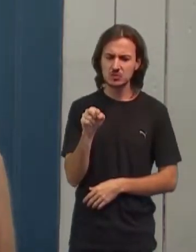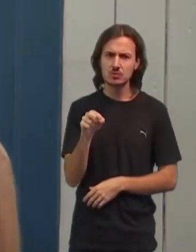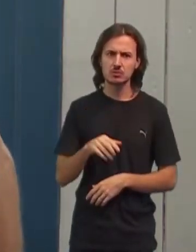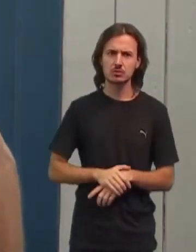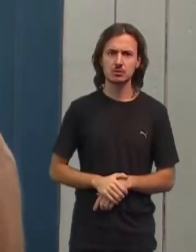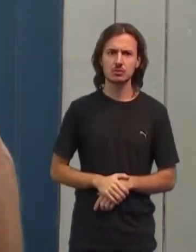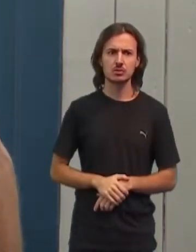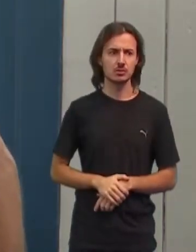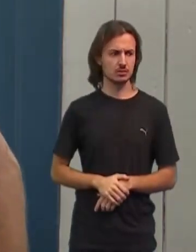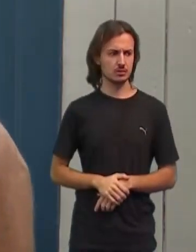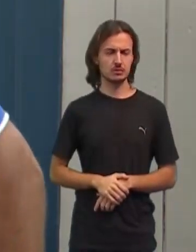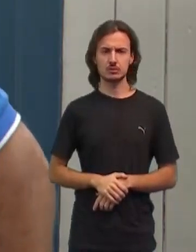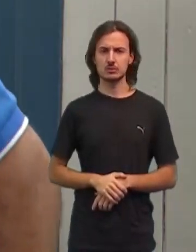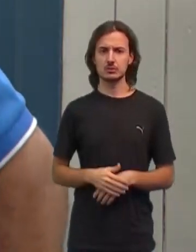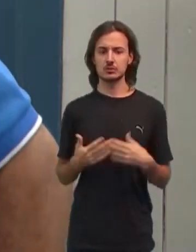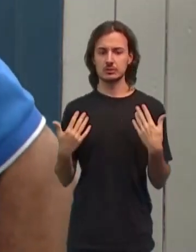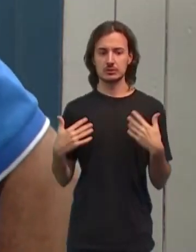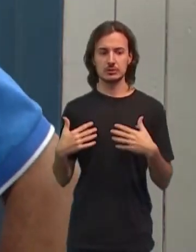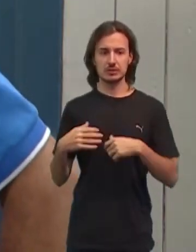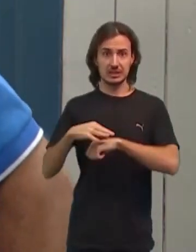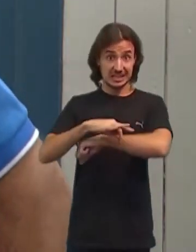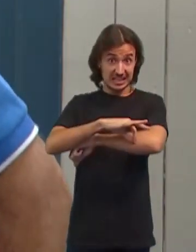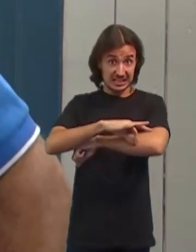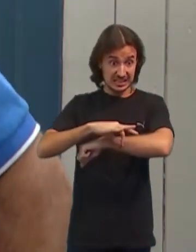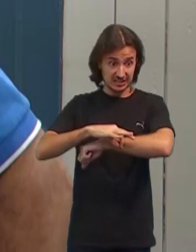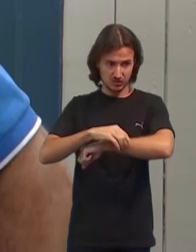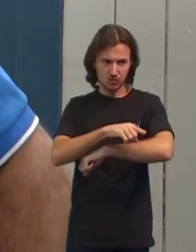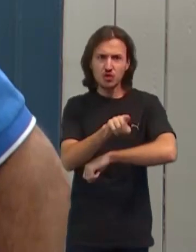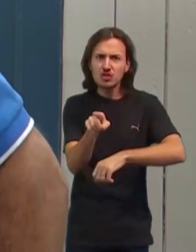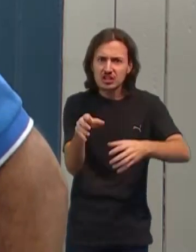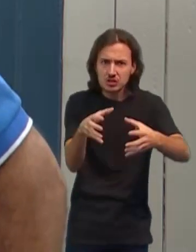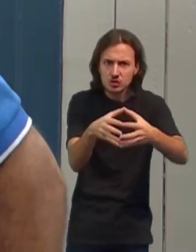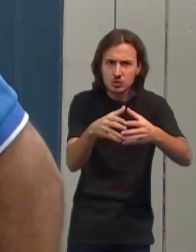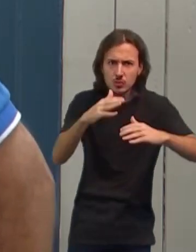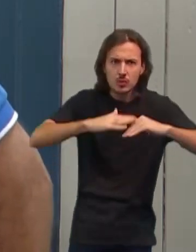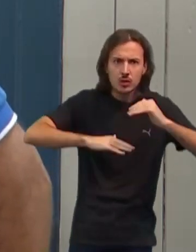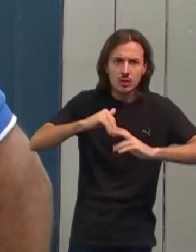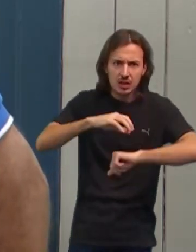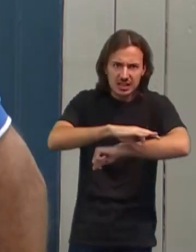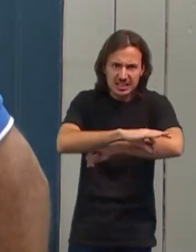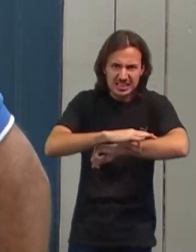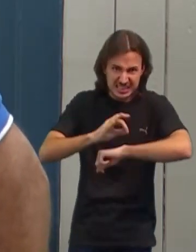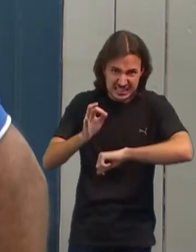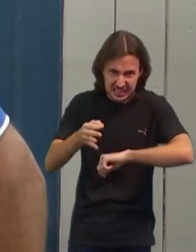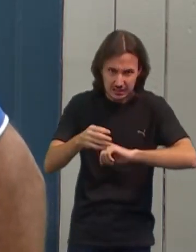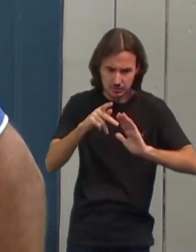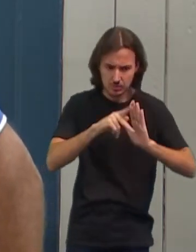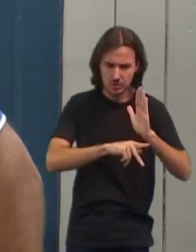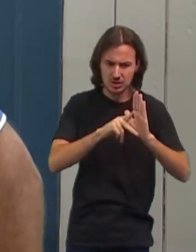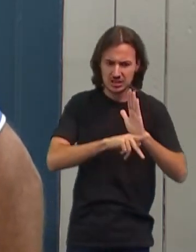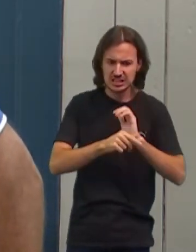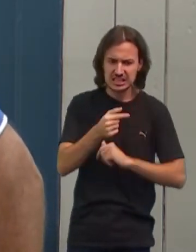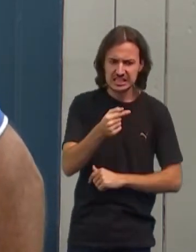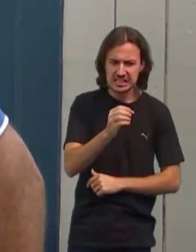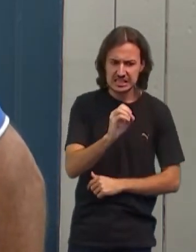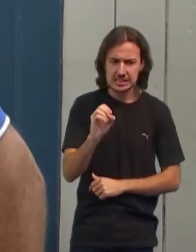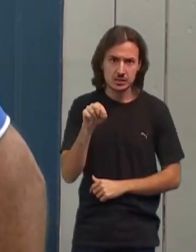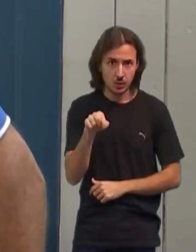arquiteto? Arquitetos? É isso mesmo? É 700 mil? Cinco campos fazer projeto? É isso?